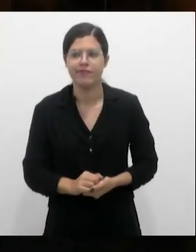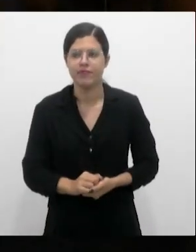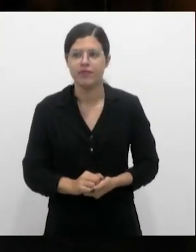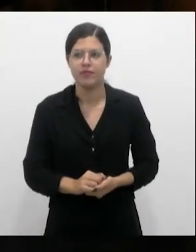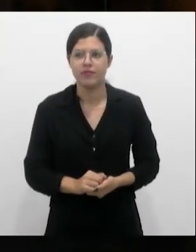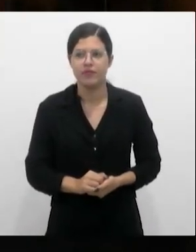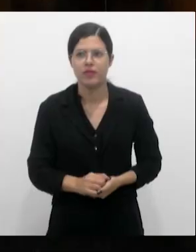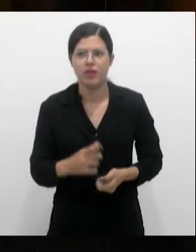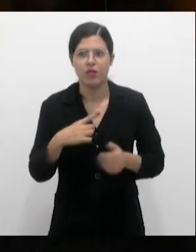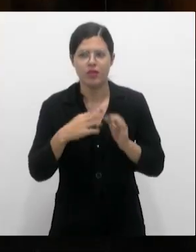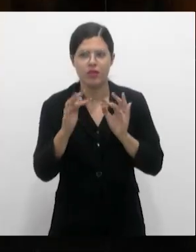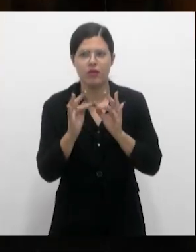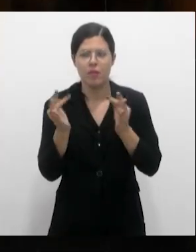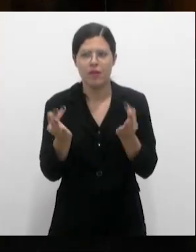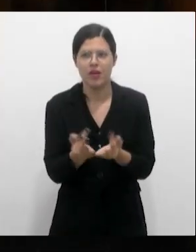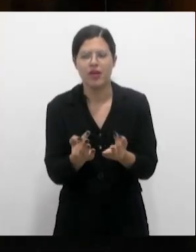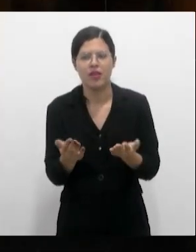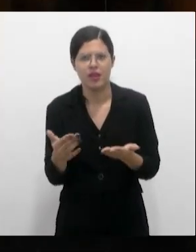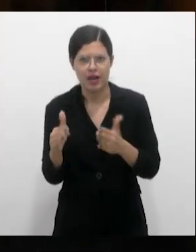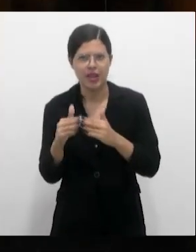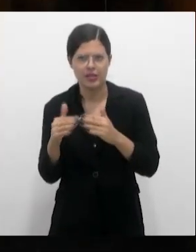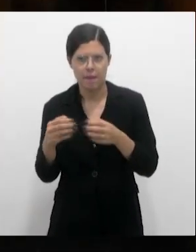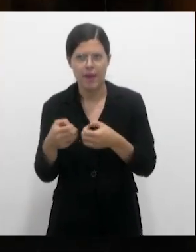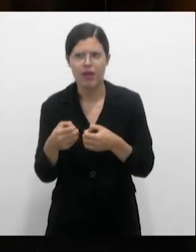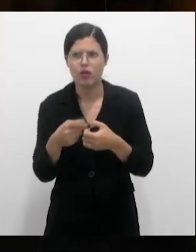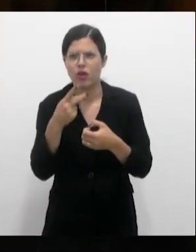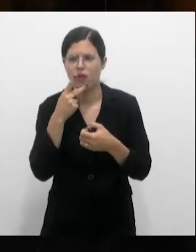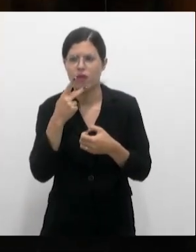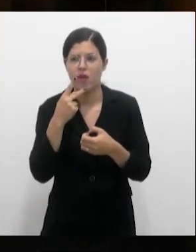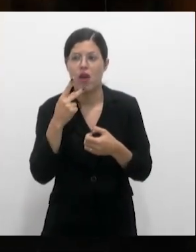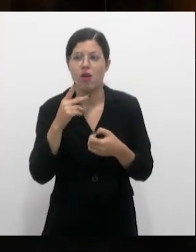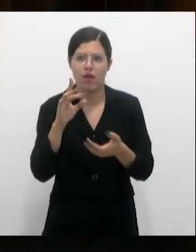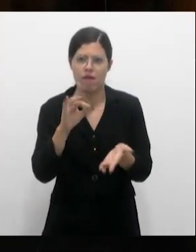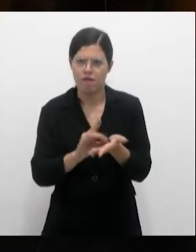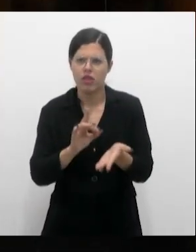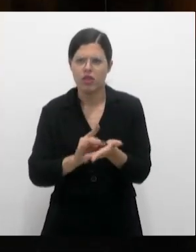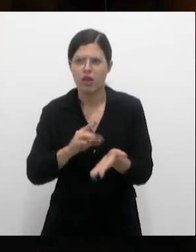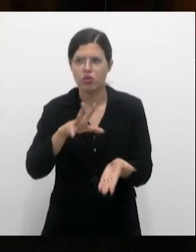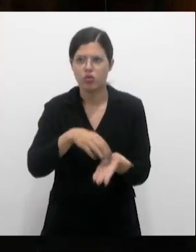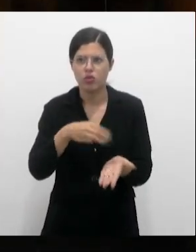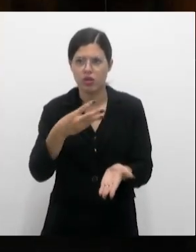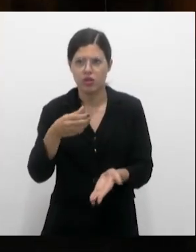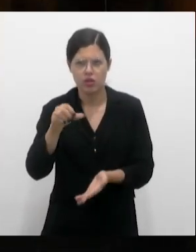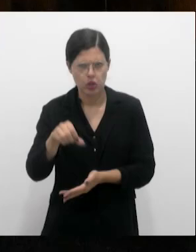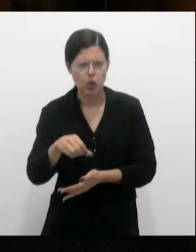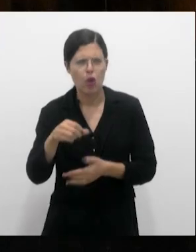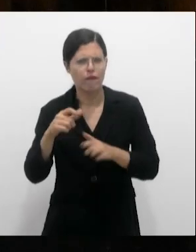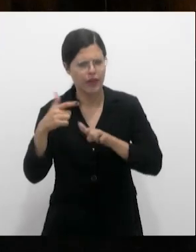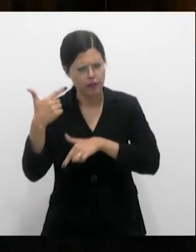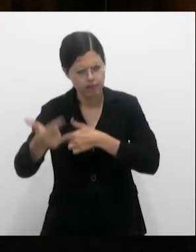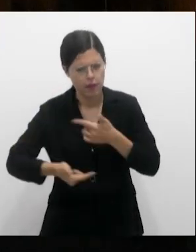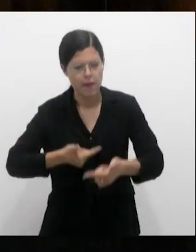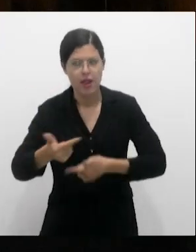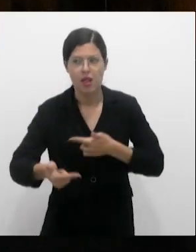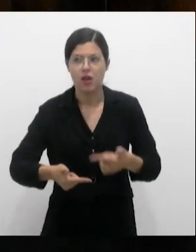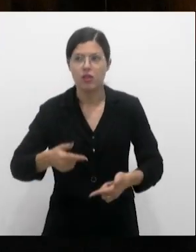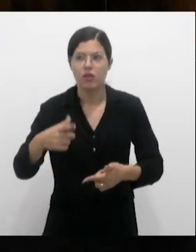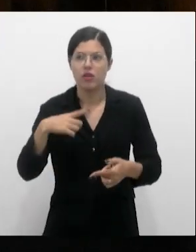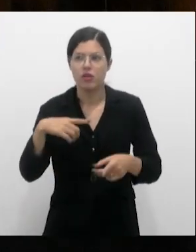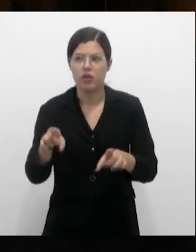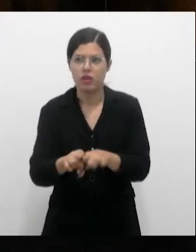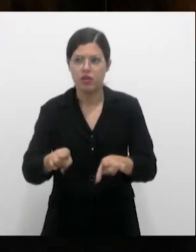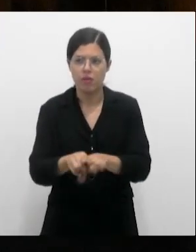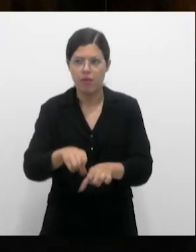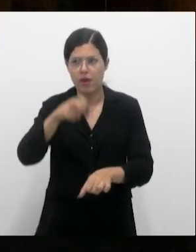Eu tenho familiares que moram lá e falam assim, realmente, o 39 está batendo firme. Mas do lado tem um prefeito que está batendo